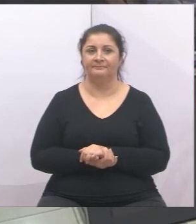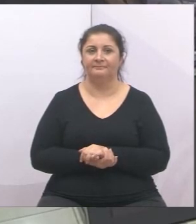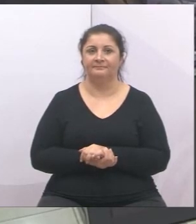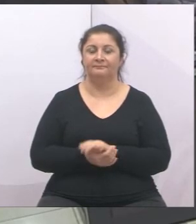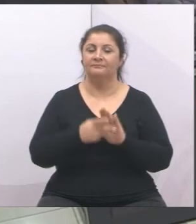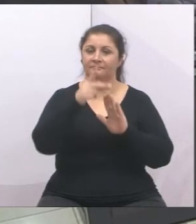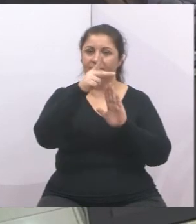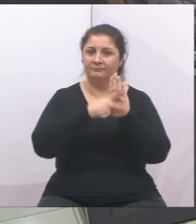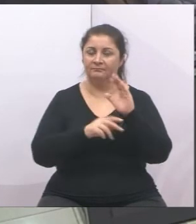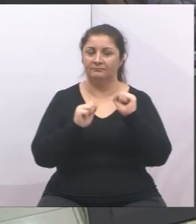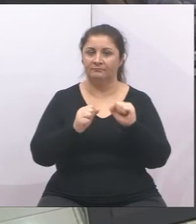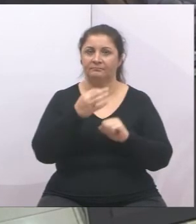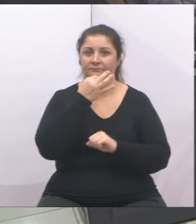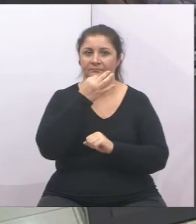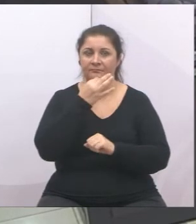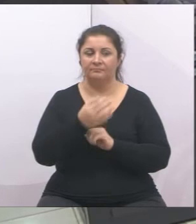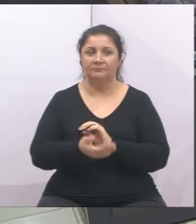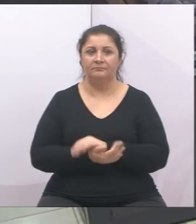O projeto continua em discussão.